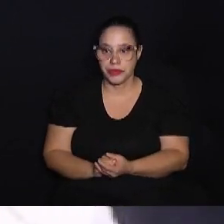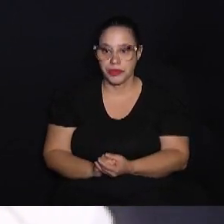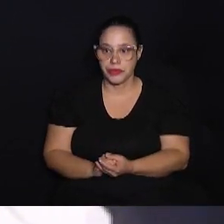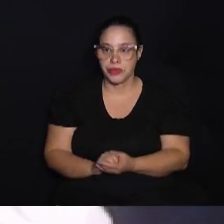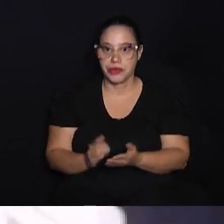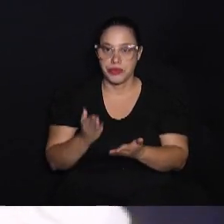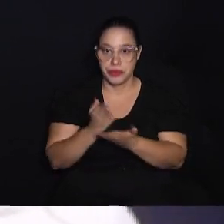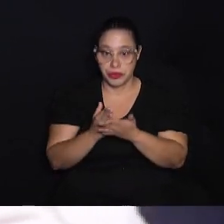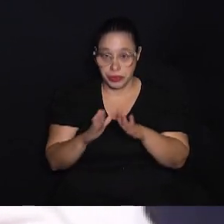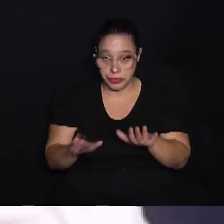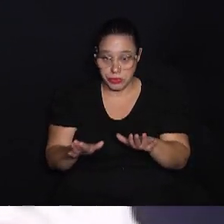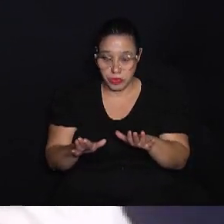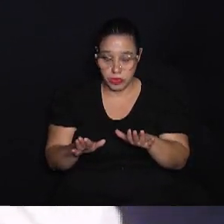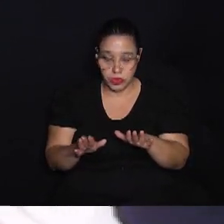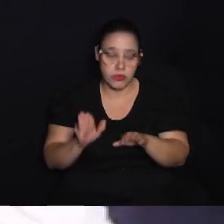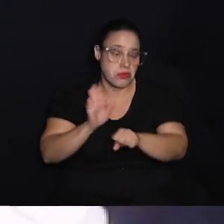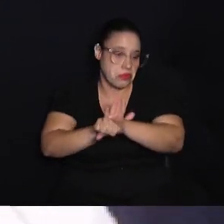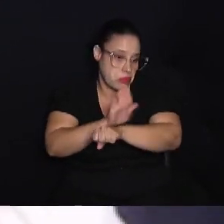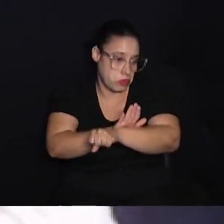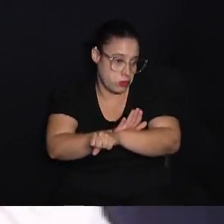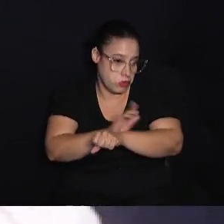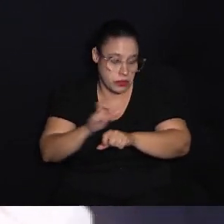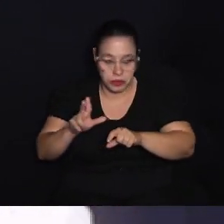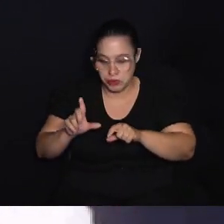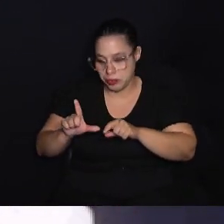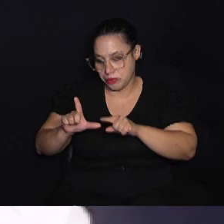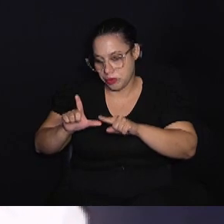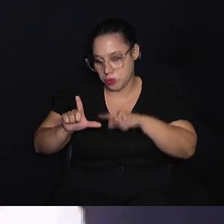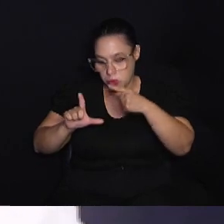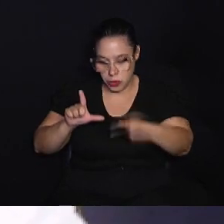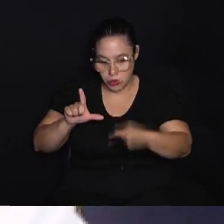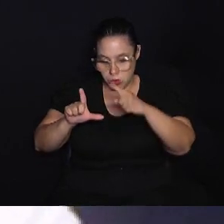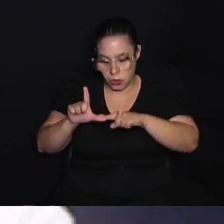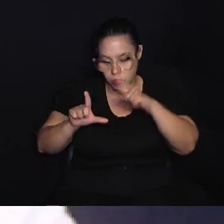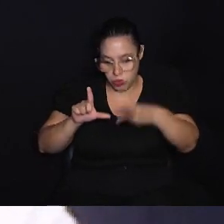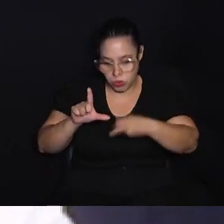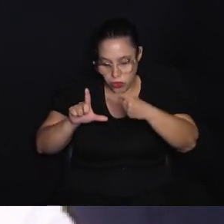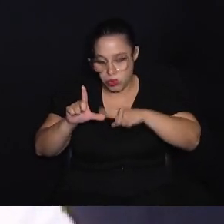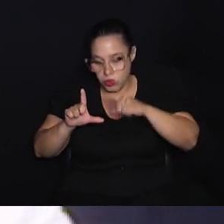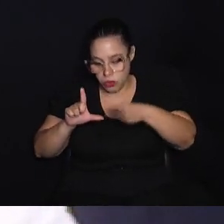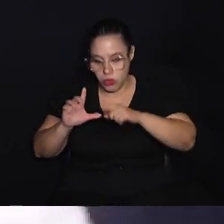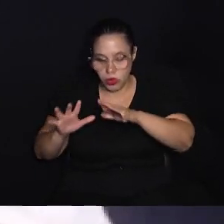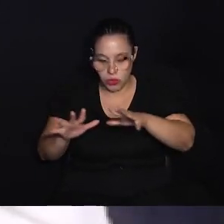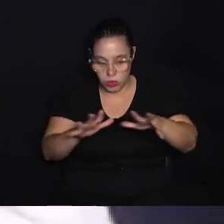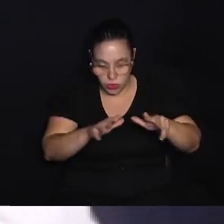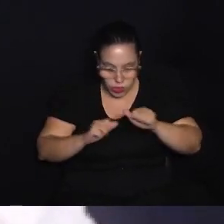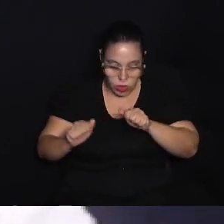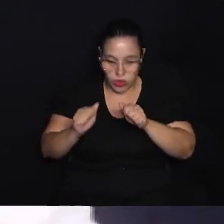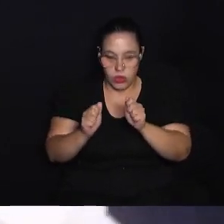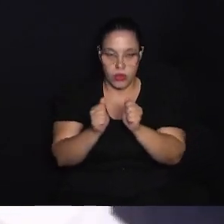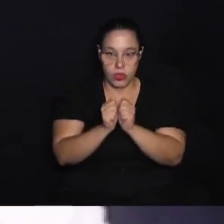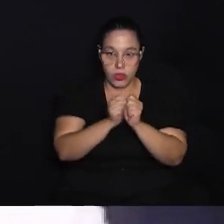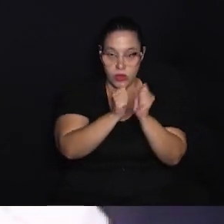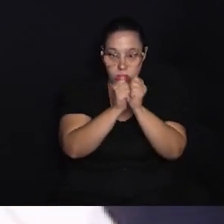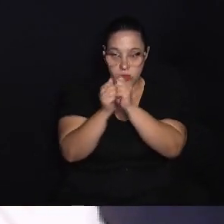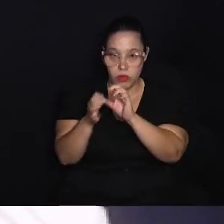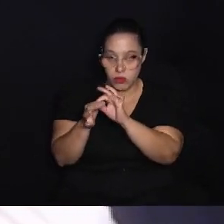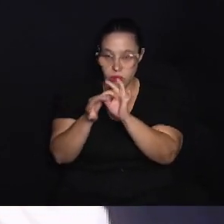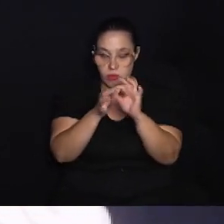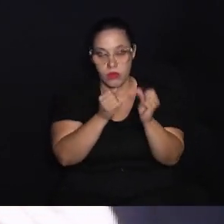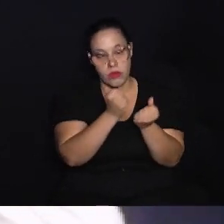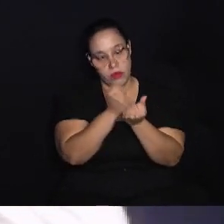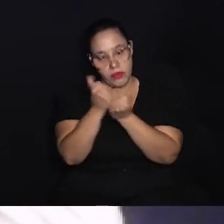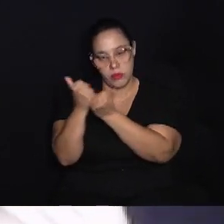né? Acaba ajudando a fazer essa gestão da logística reversa em todo o território nacional, né? E juntando, unindo